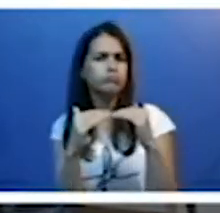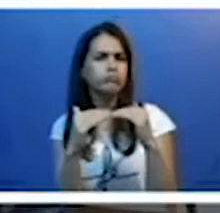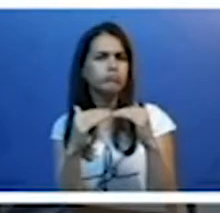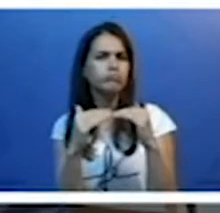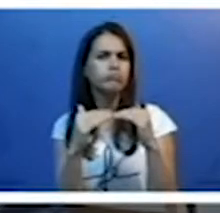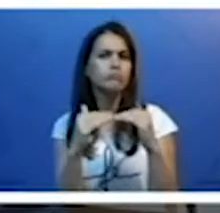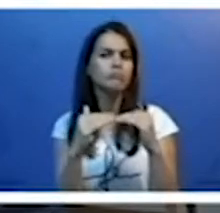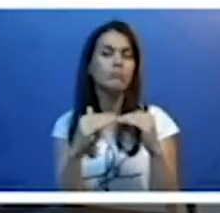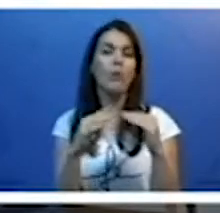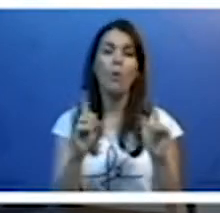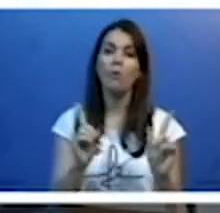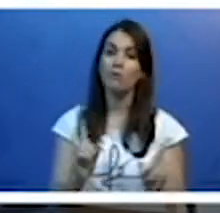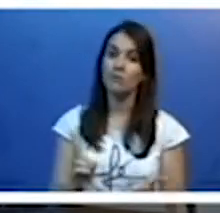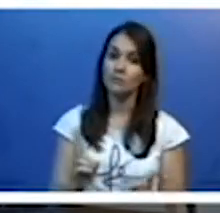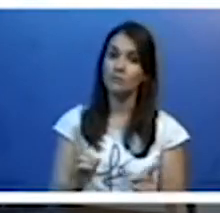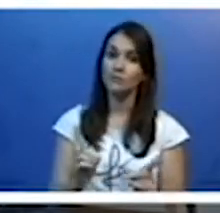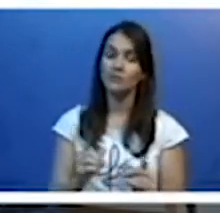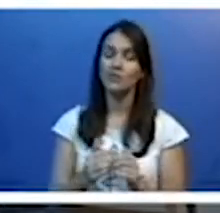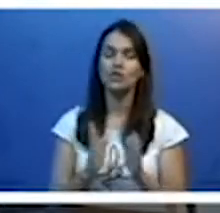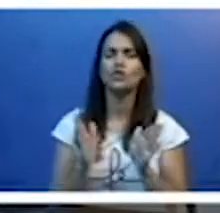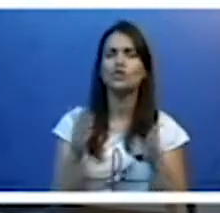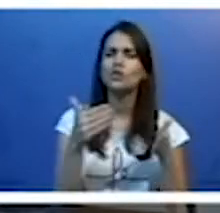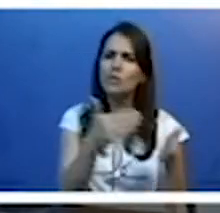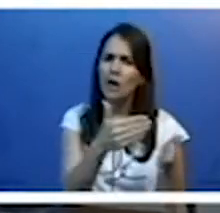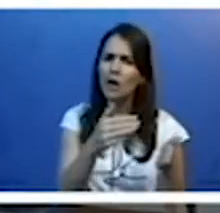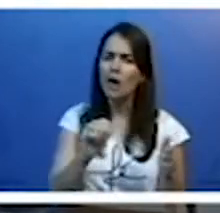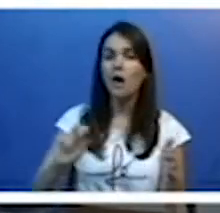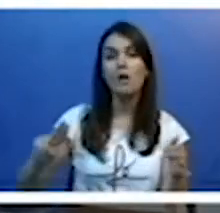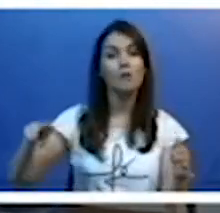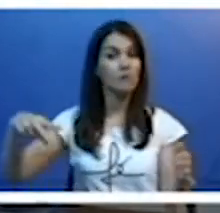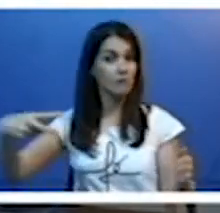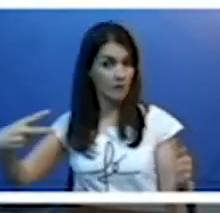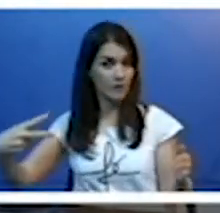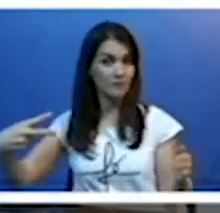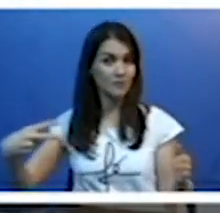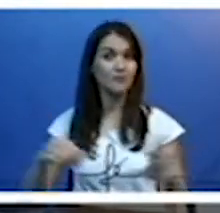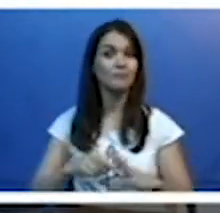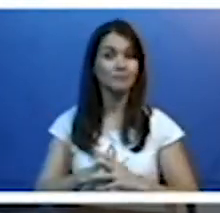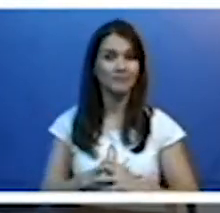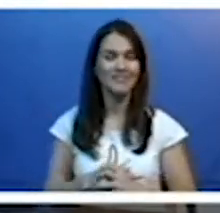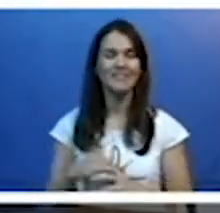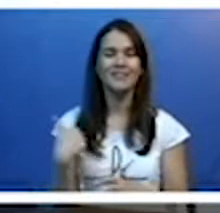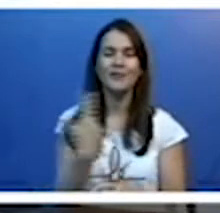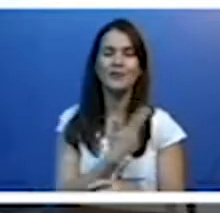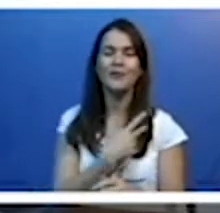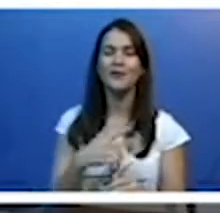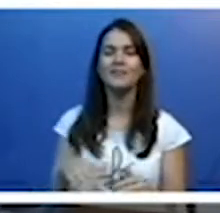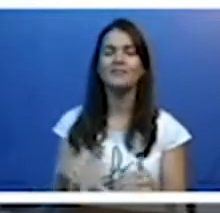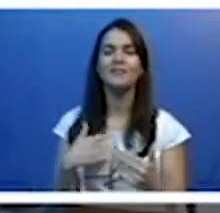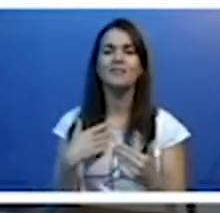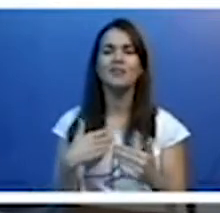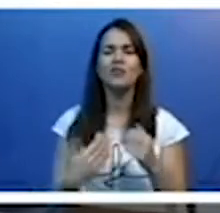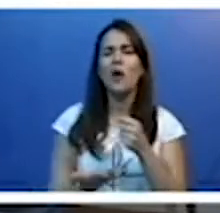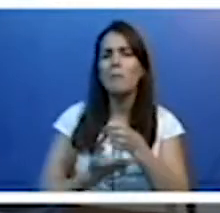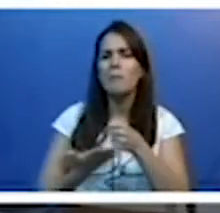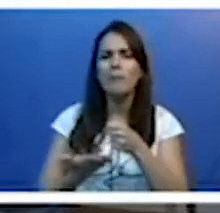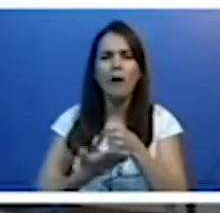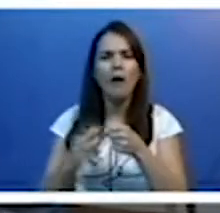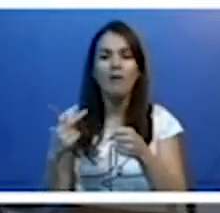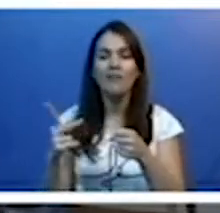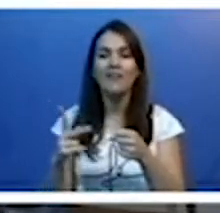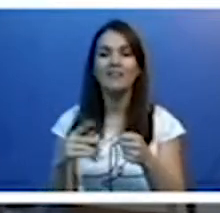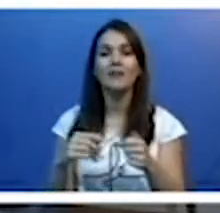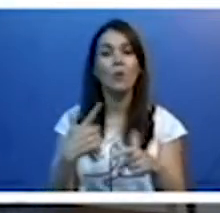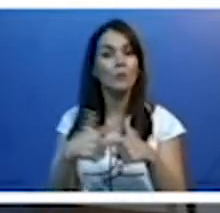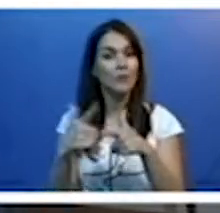São. Direto ou inversamente? Baseado nisso, a gente vai resolver o